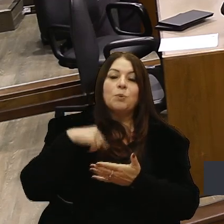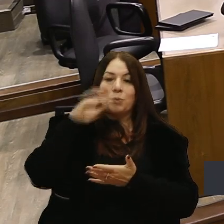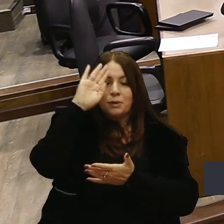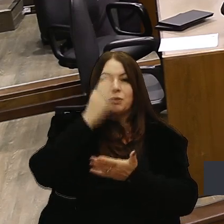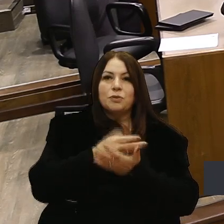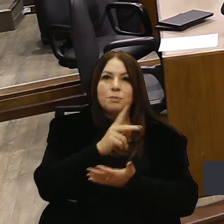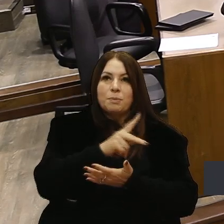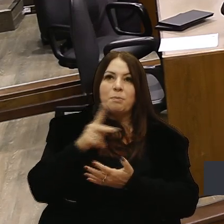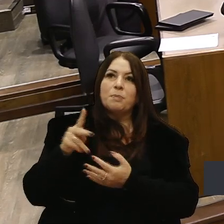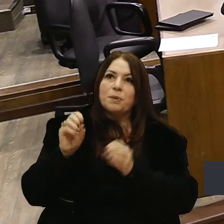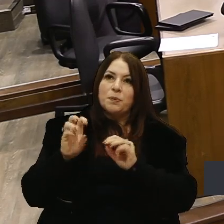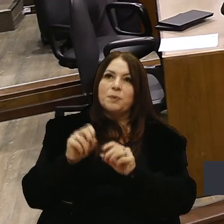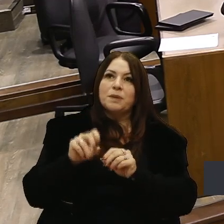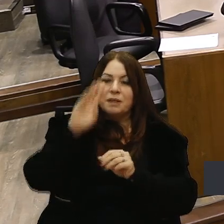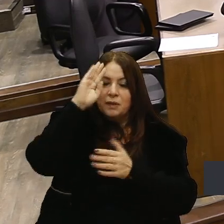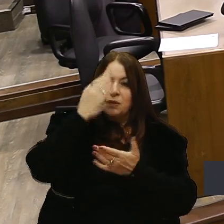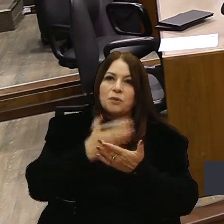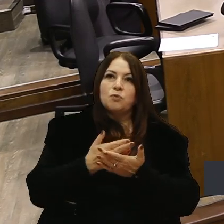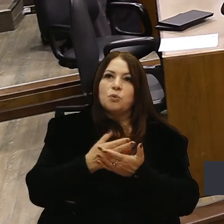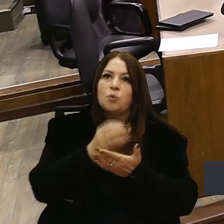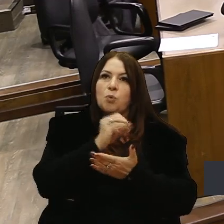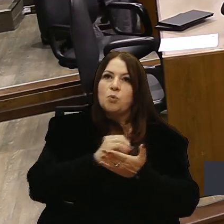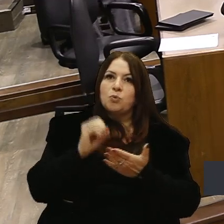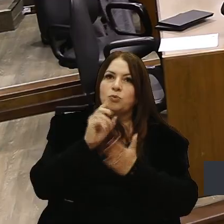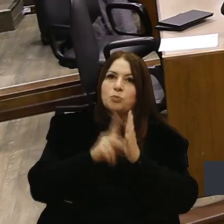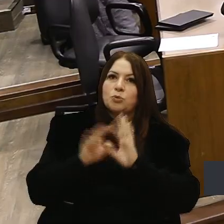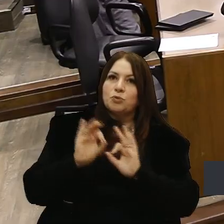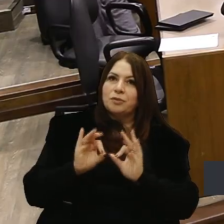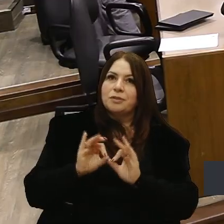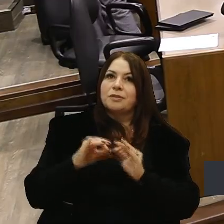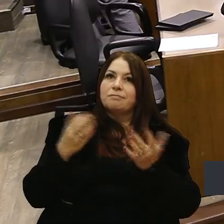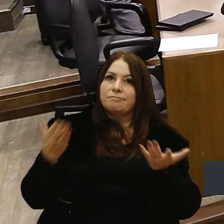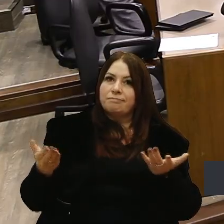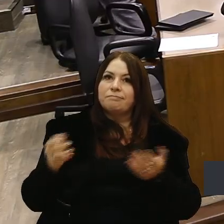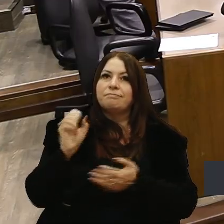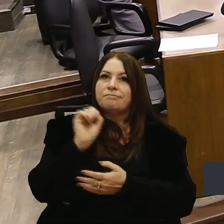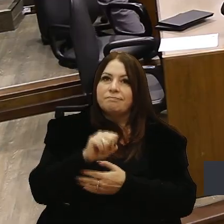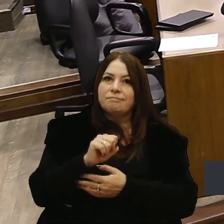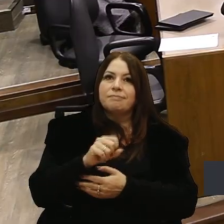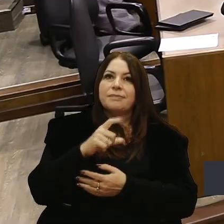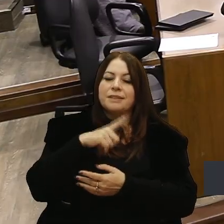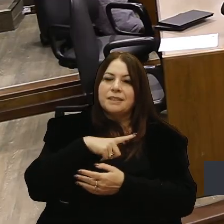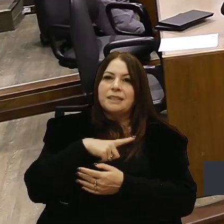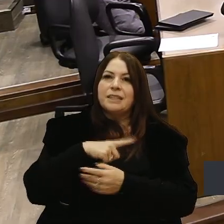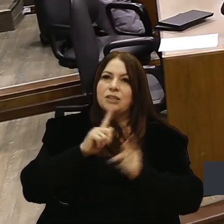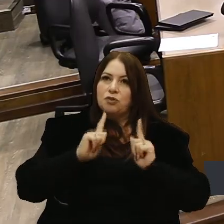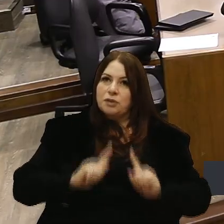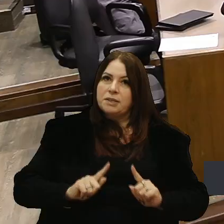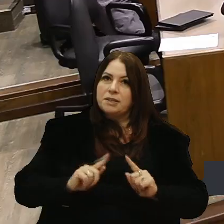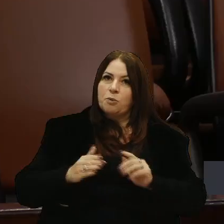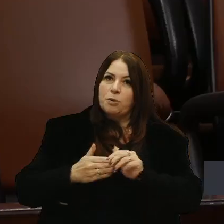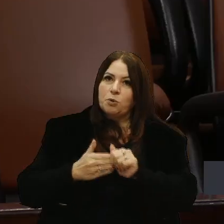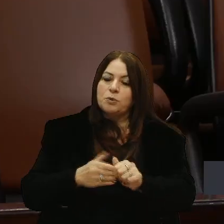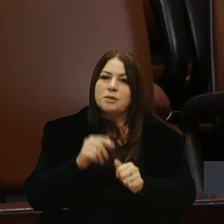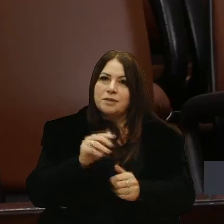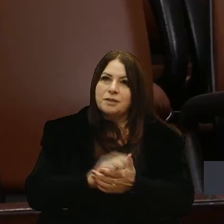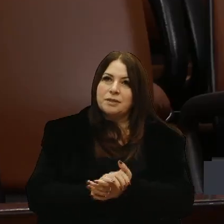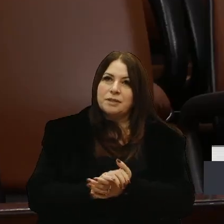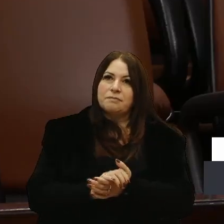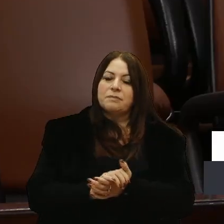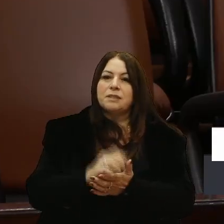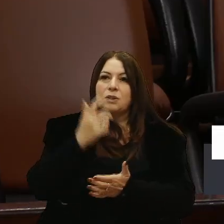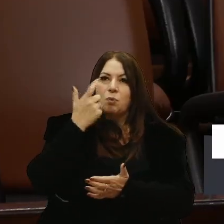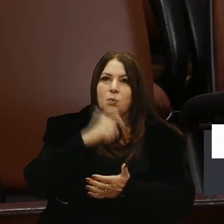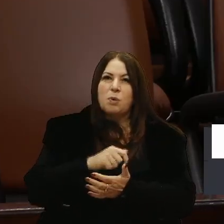na PPP da educação. Eu acredito que é um excelente projeto. Mas, sim, a gente tem que ter gestão para conduzir isso. E eu